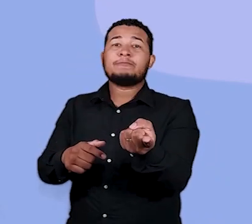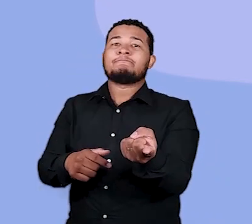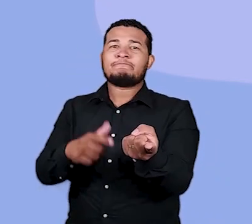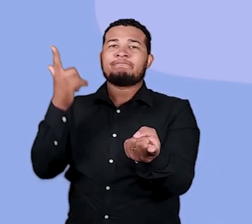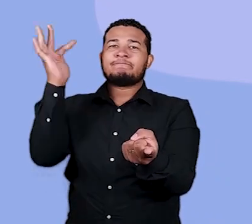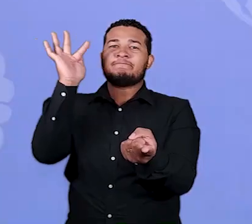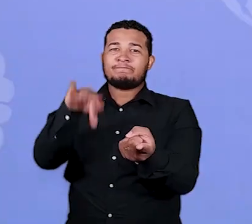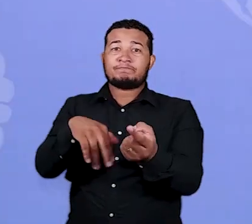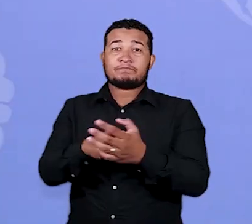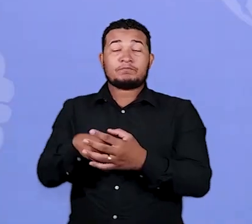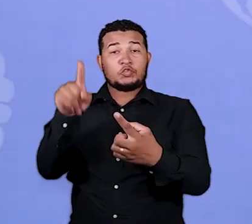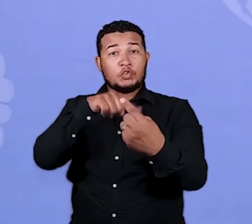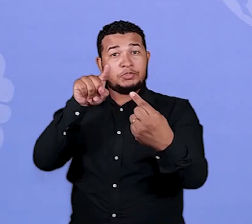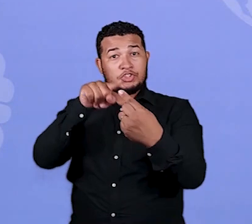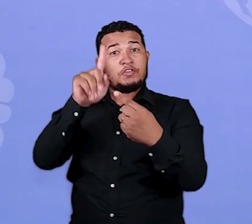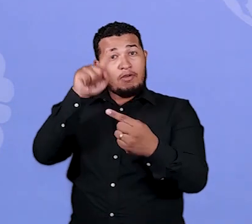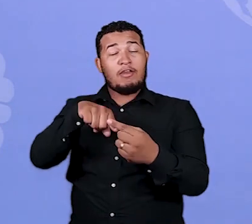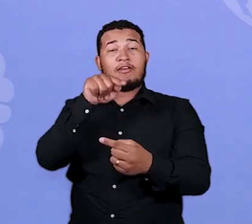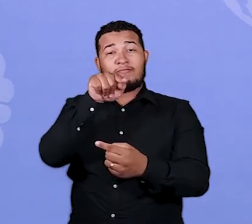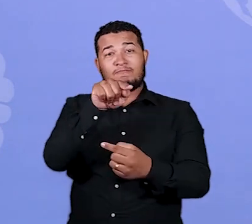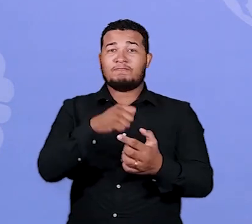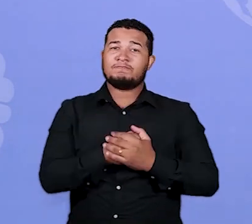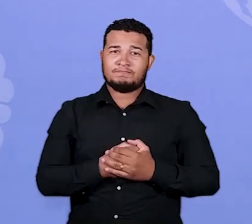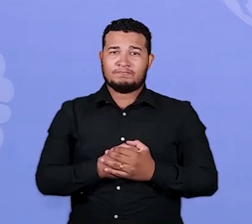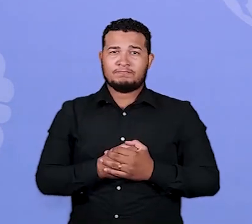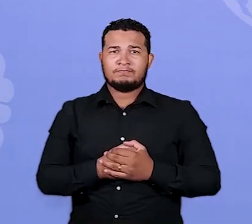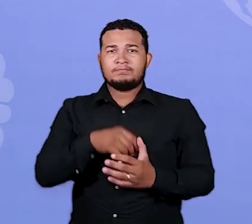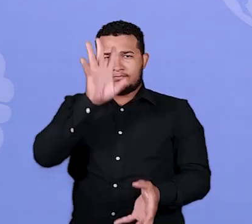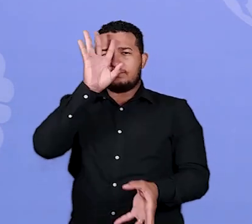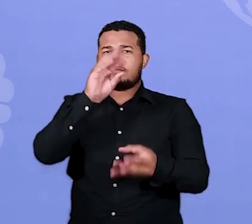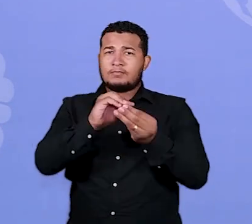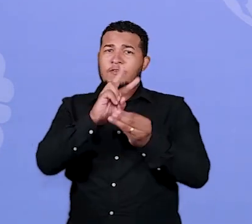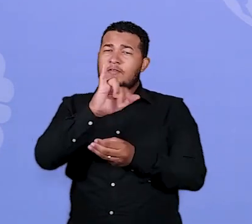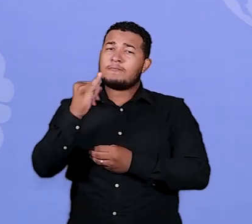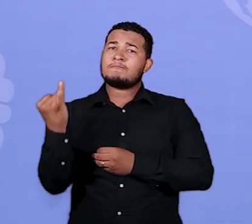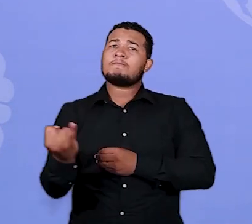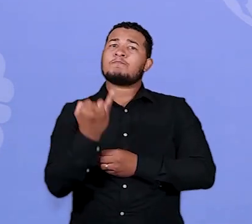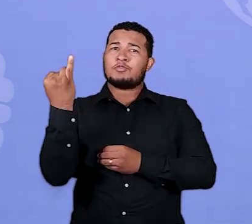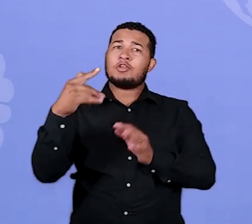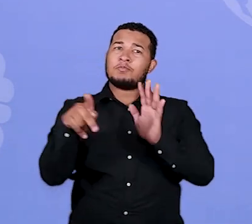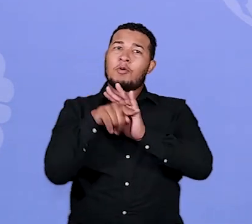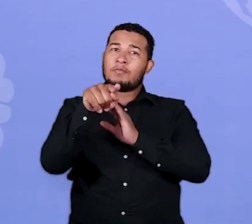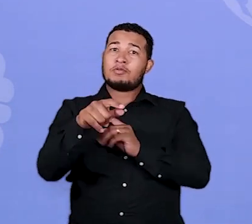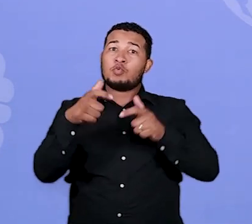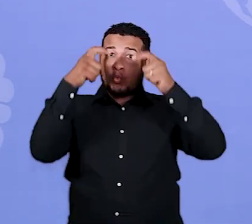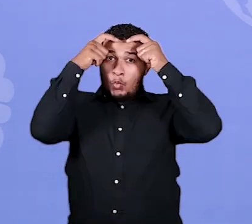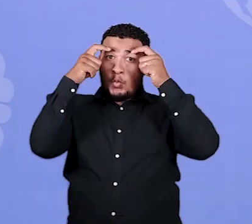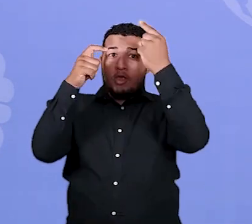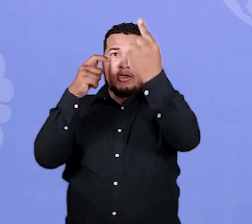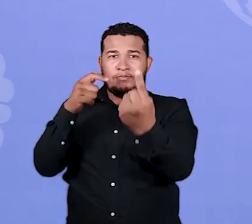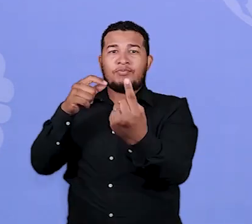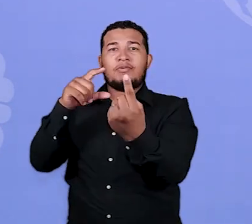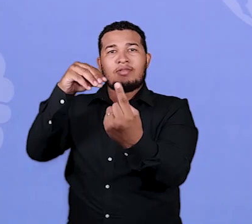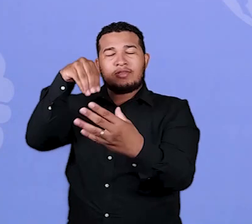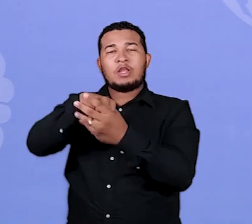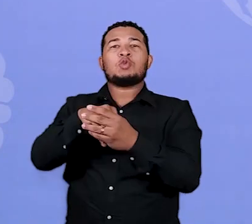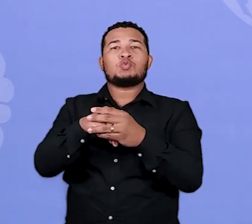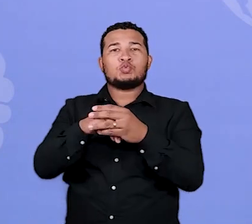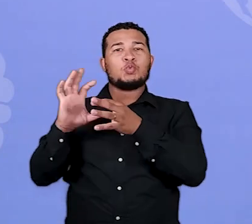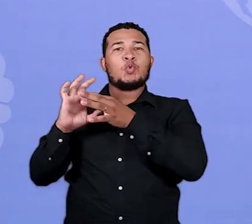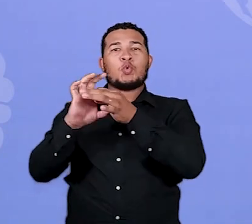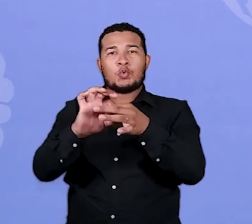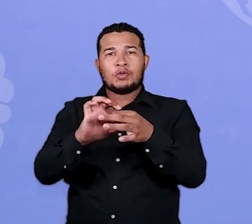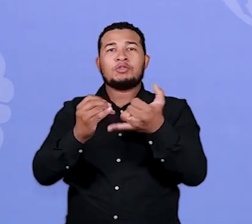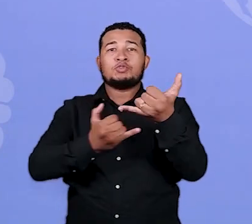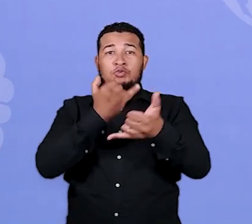seu final. Então este é o objetivo do jogo de xadrez. Você vai compreender a importância da peça, do rei, dentro do